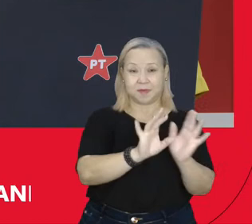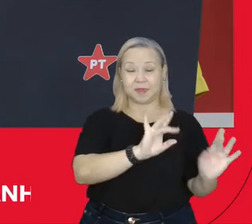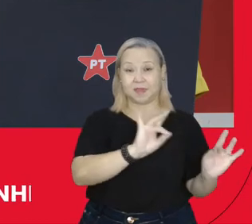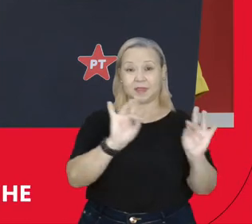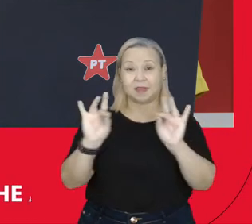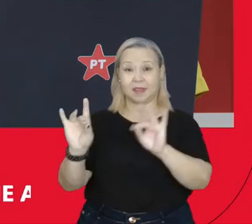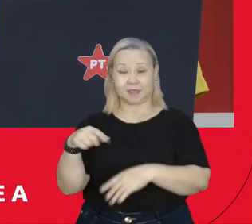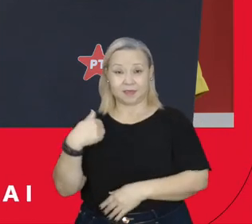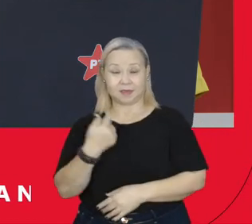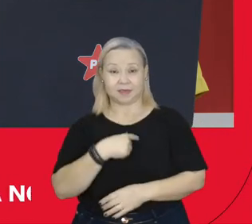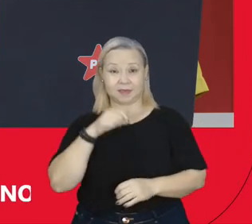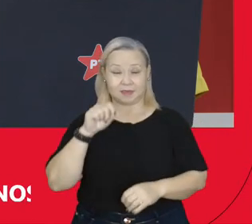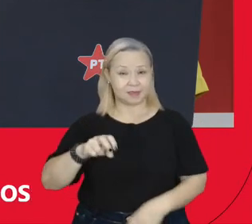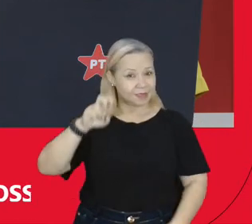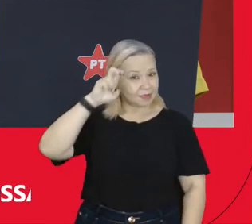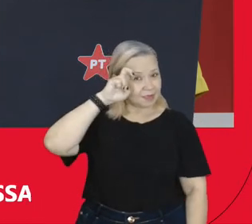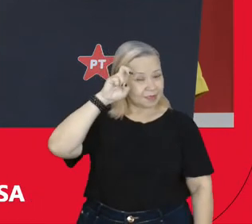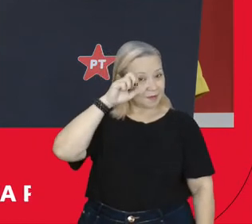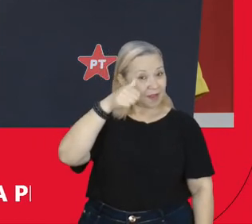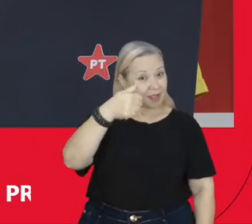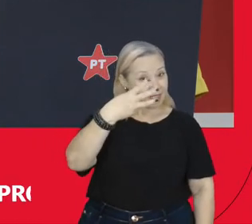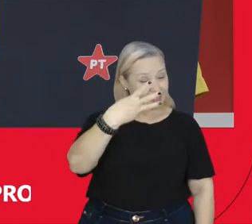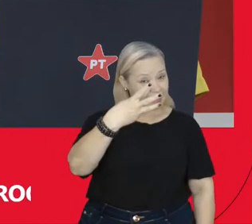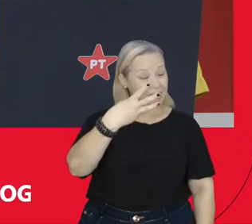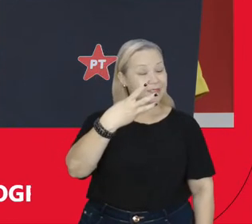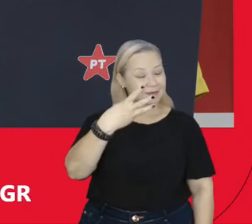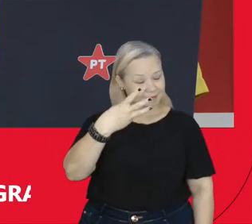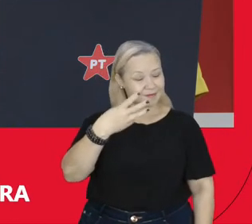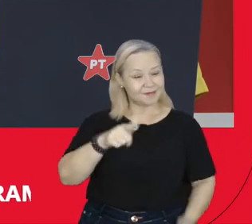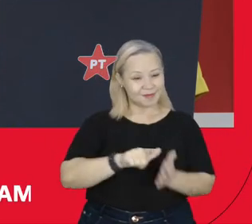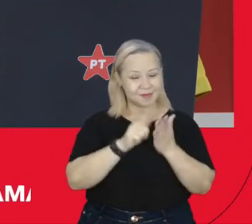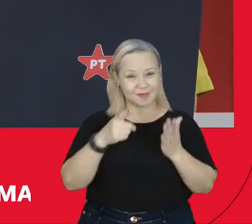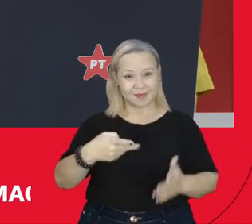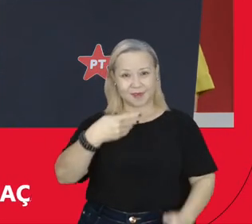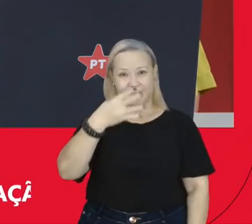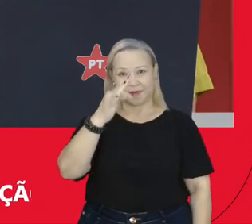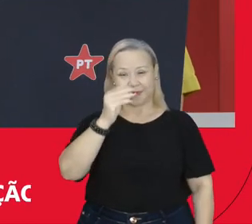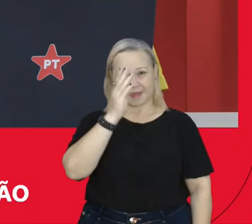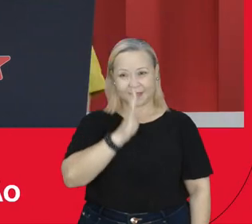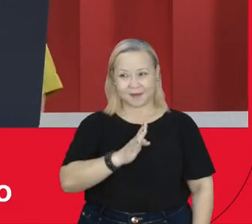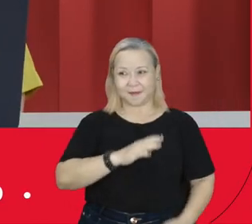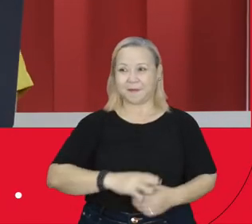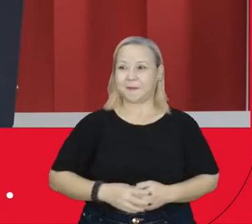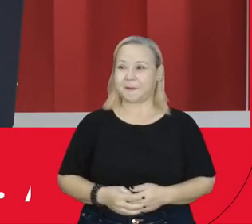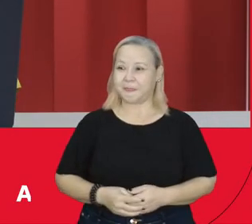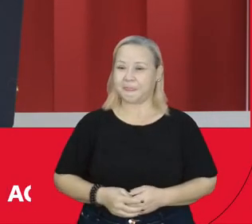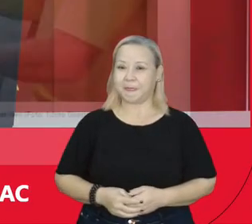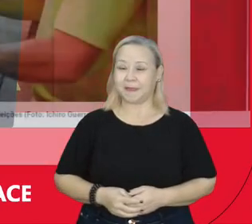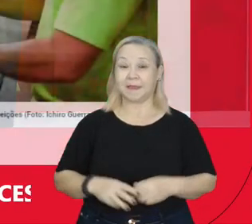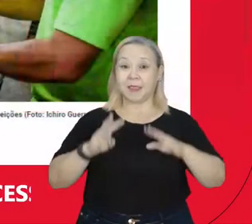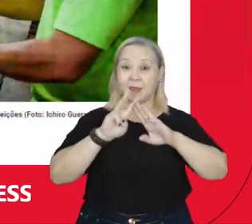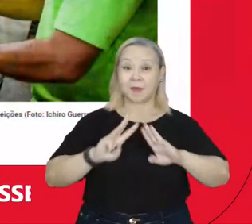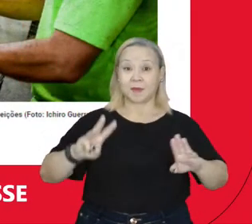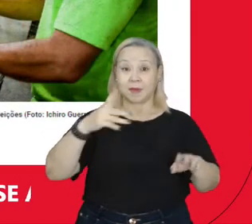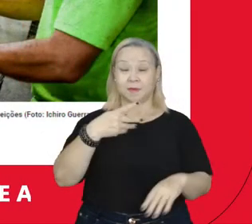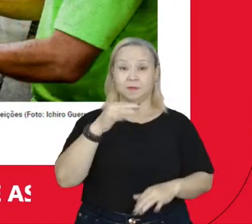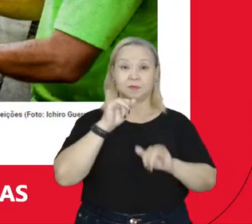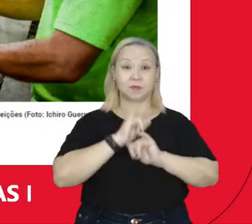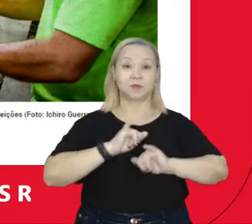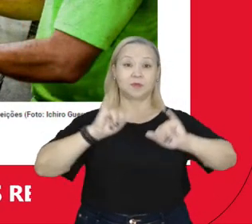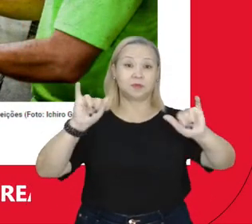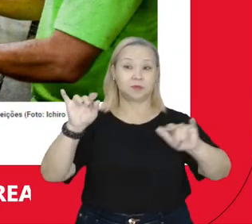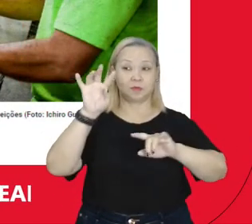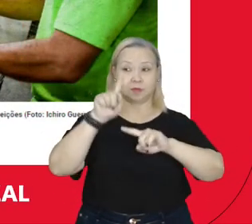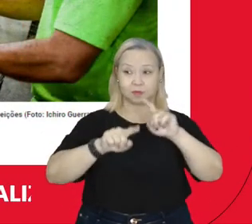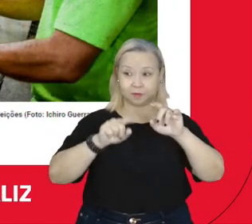gente aqui nessa quinta-feira, 13, no Jornal PT Brasil. Fernando, o site do PT publicou uma matéria ontem, a